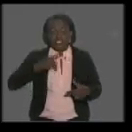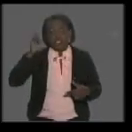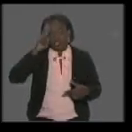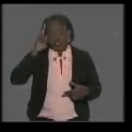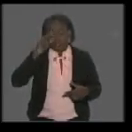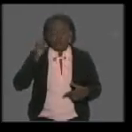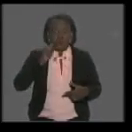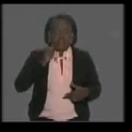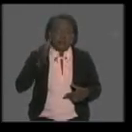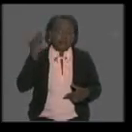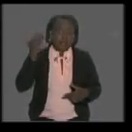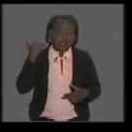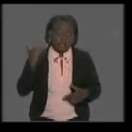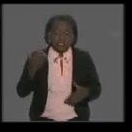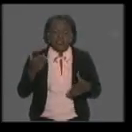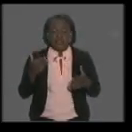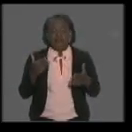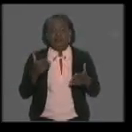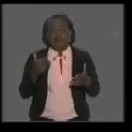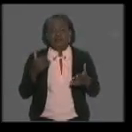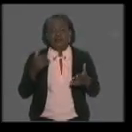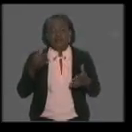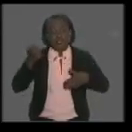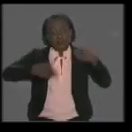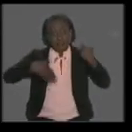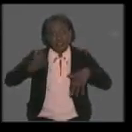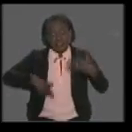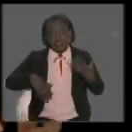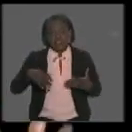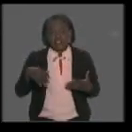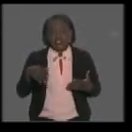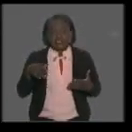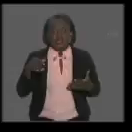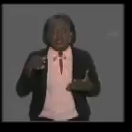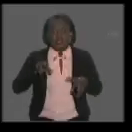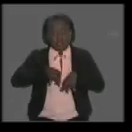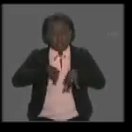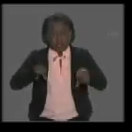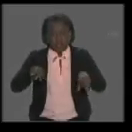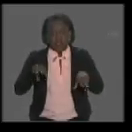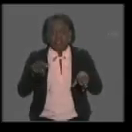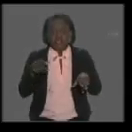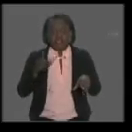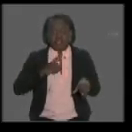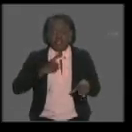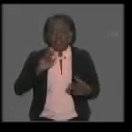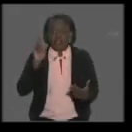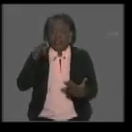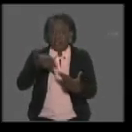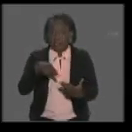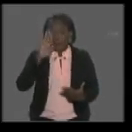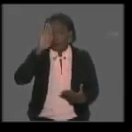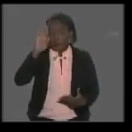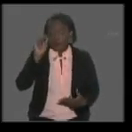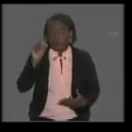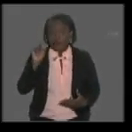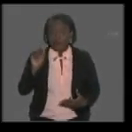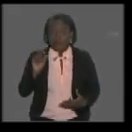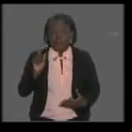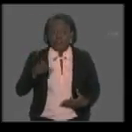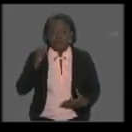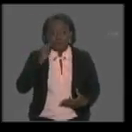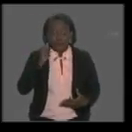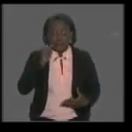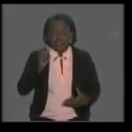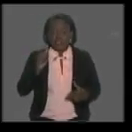que teorizam, né, sobre, por exemplo, mulheridade, né? E a referência, geralmente, é uma